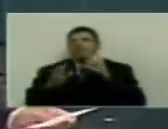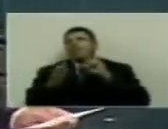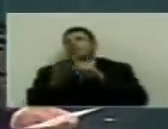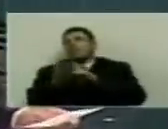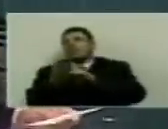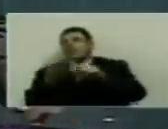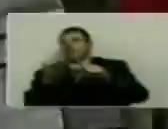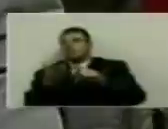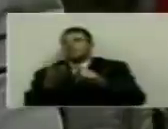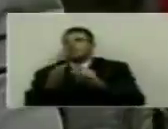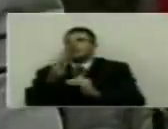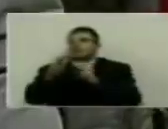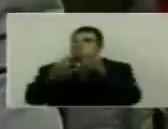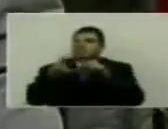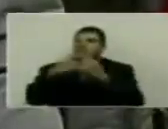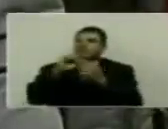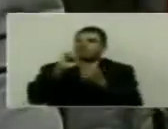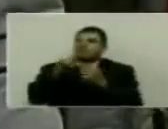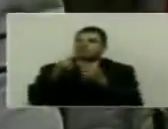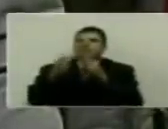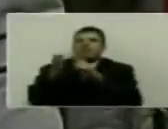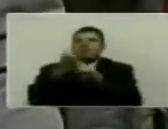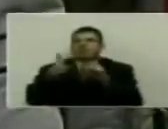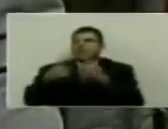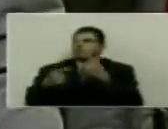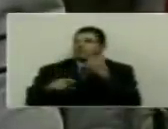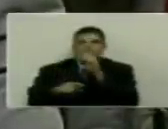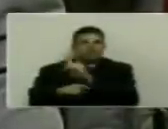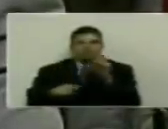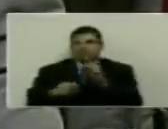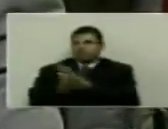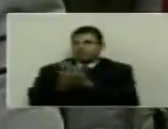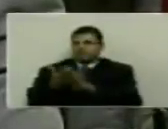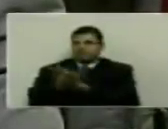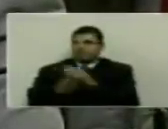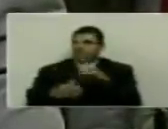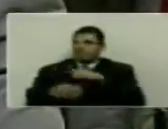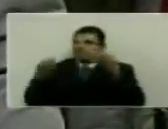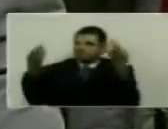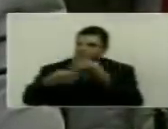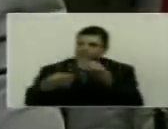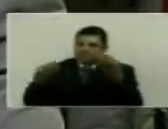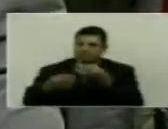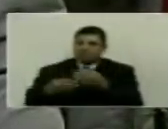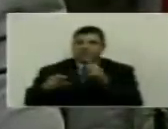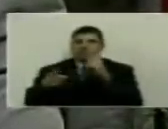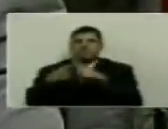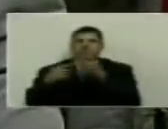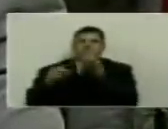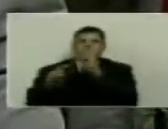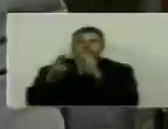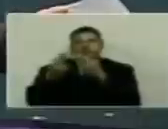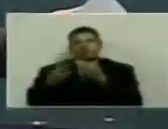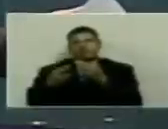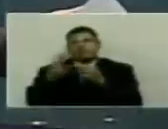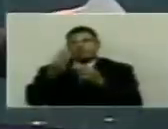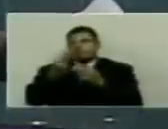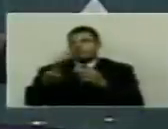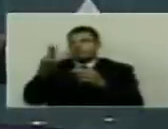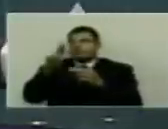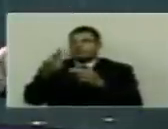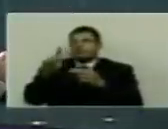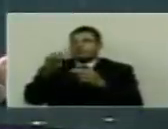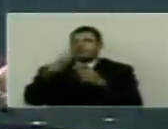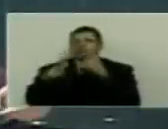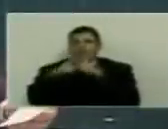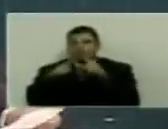mais estável. Se é mais limpa eu não sei, mas que não é mais estável eu tenho certeza absoluta. Ou não estão usando gás,